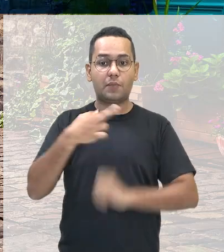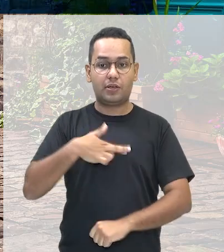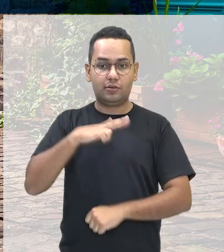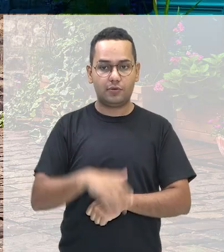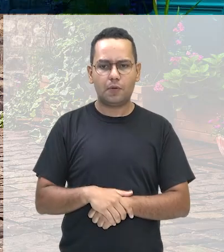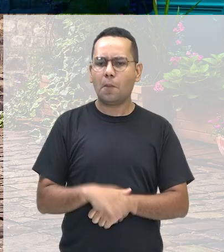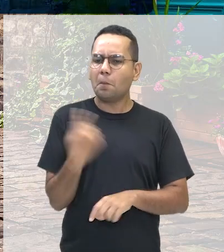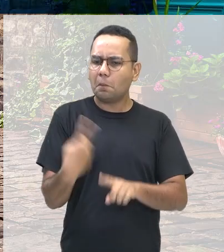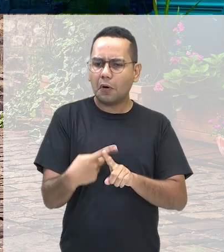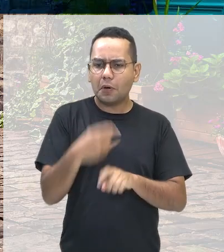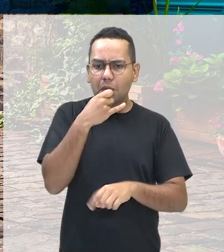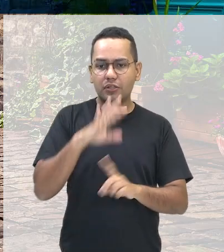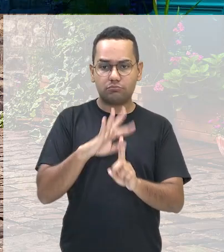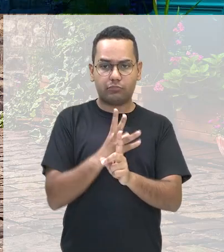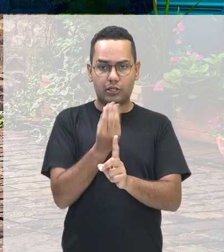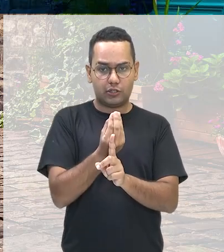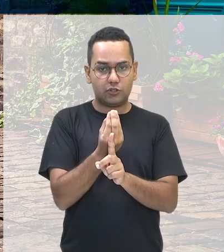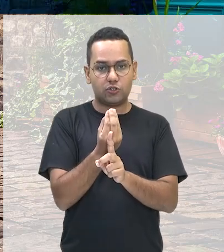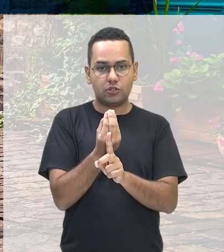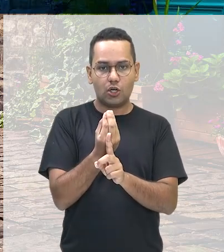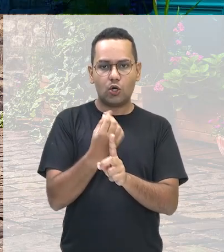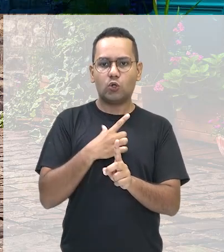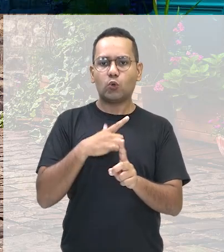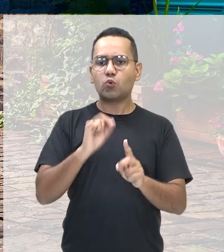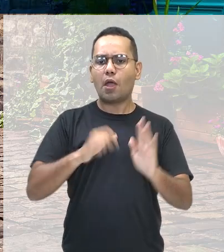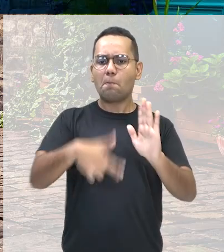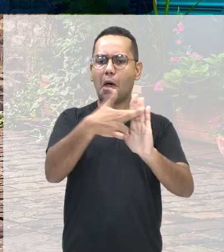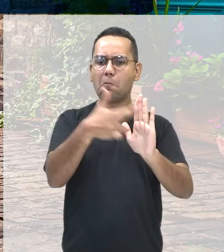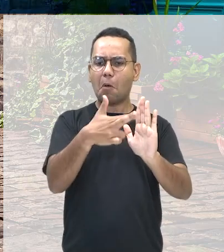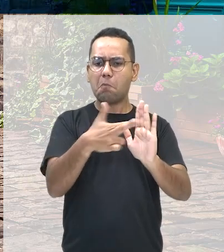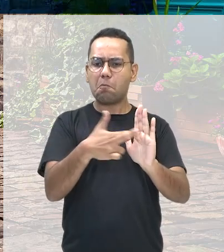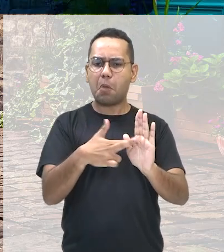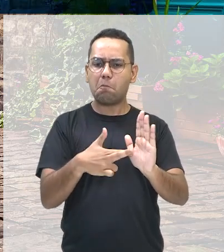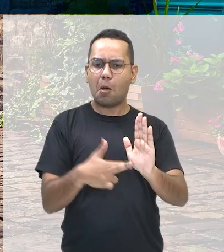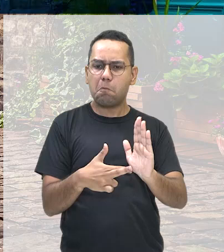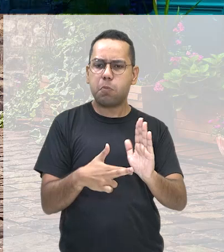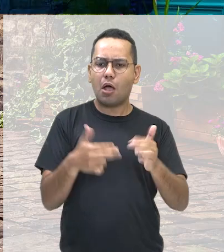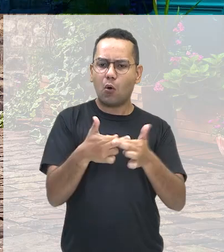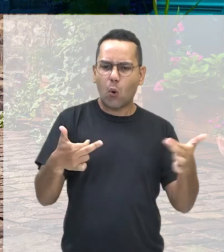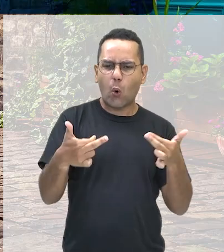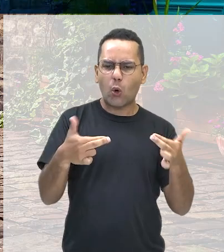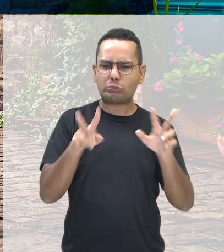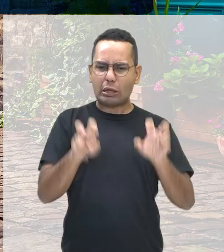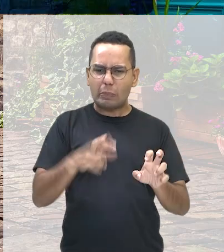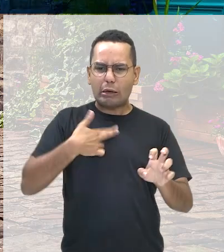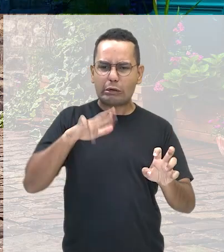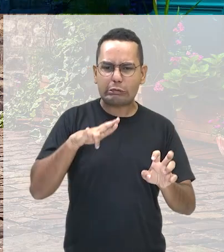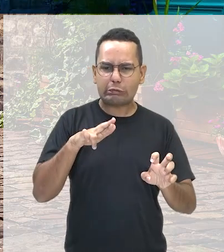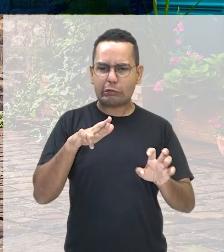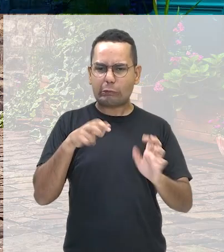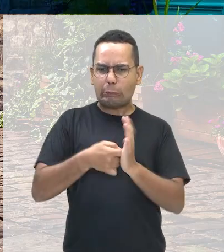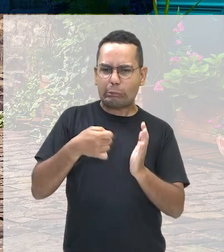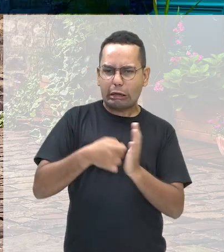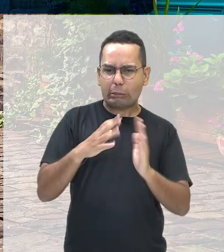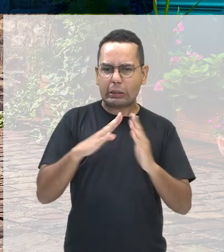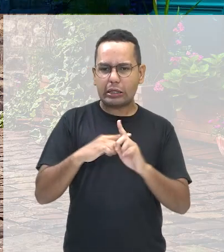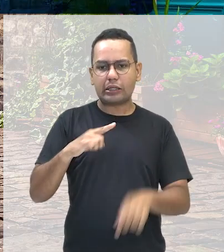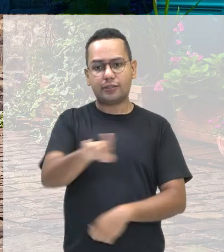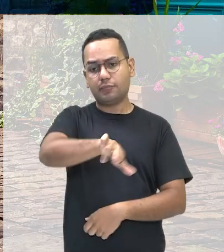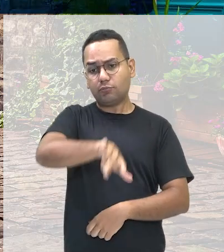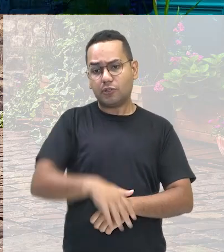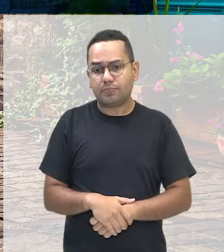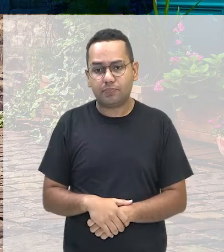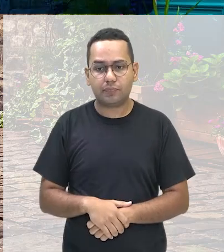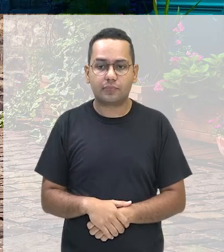os artistas não estavam presos a temas religiosos impostos pela Igreja. Por essa